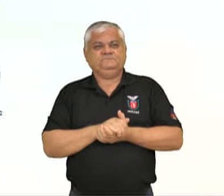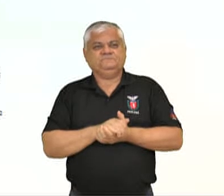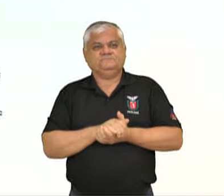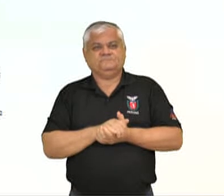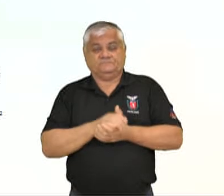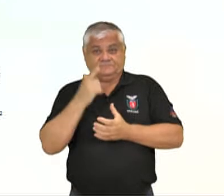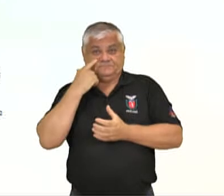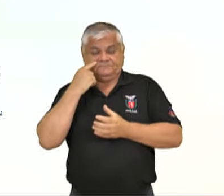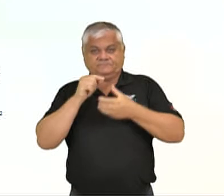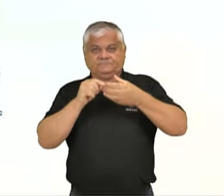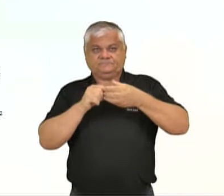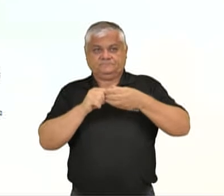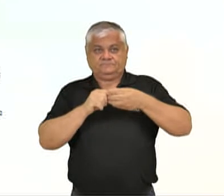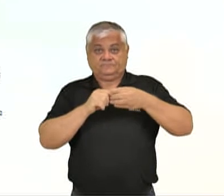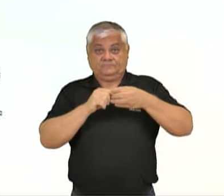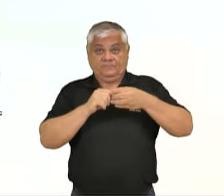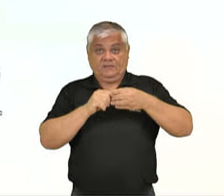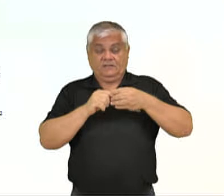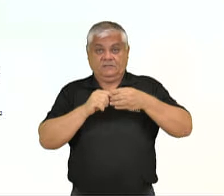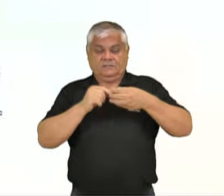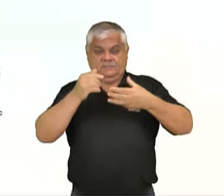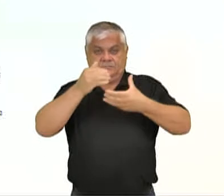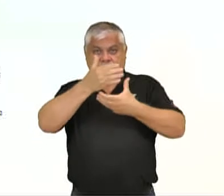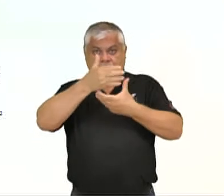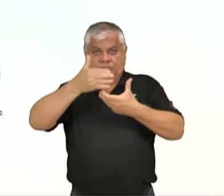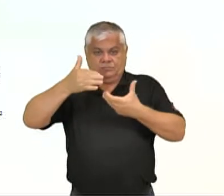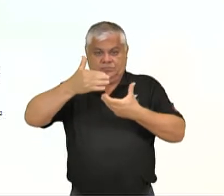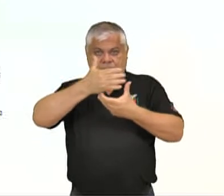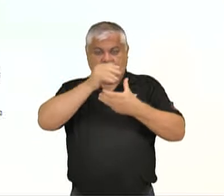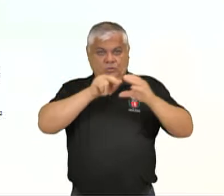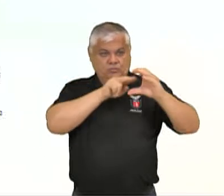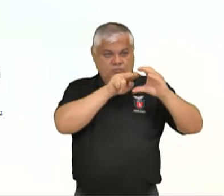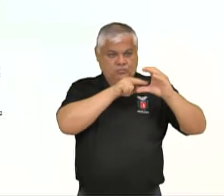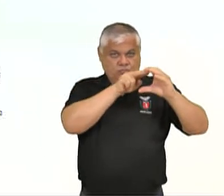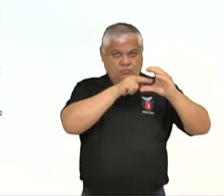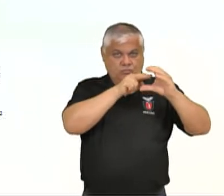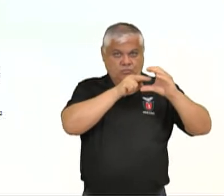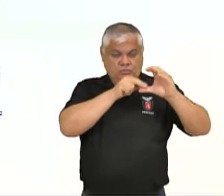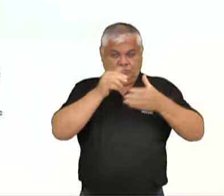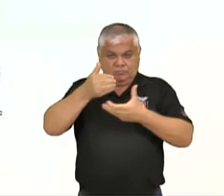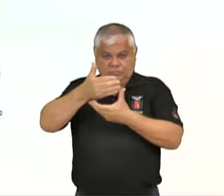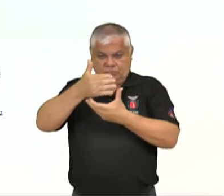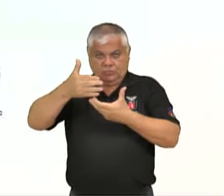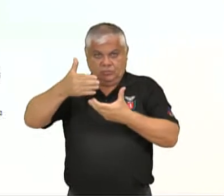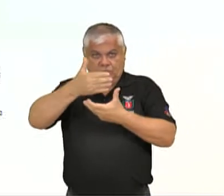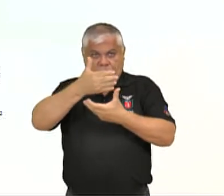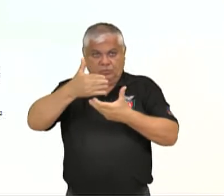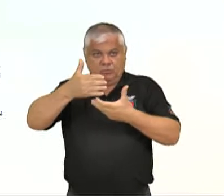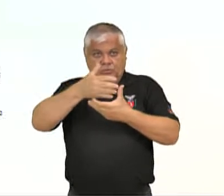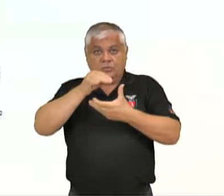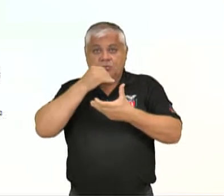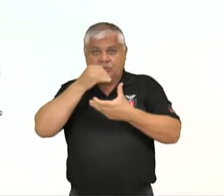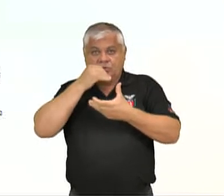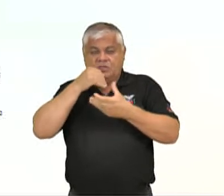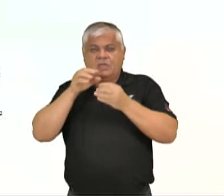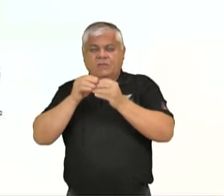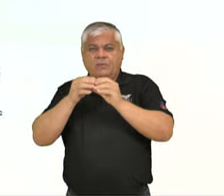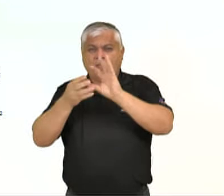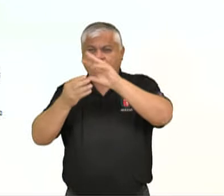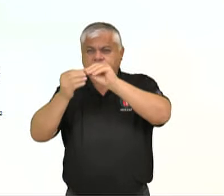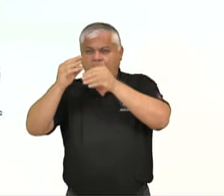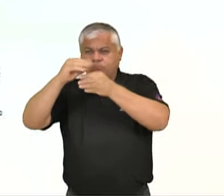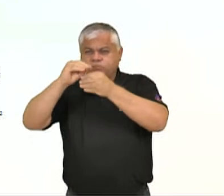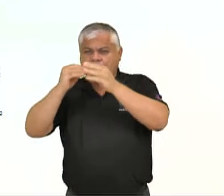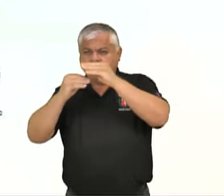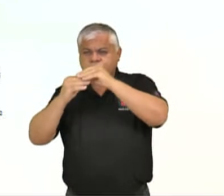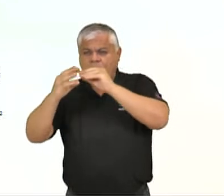aqui, ó, pessoal, logo depois dos retículos, então núcleo, retículo, próximo complexo de Golgi, que é um conjunto de bolsas